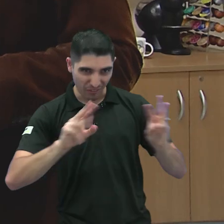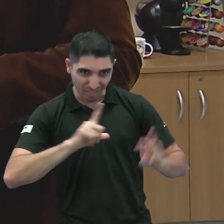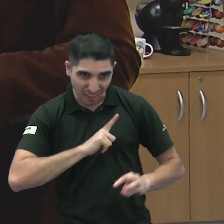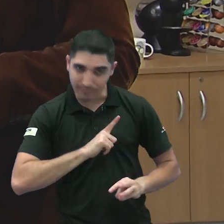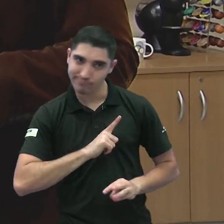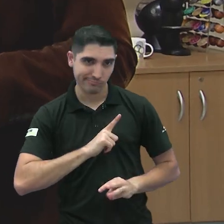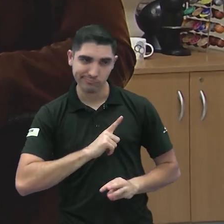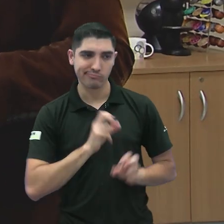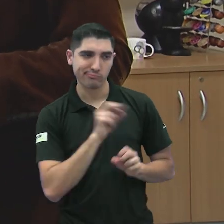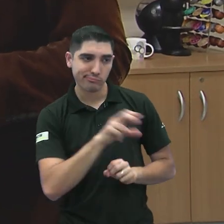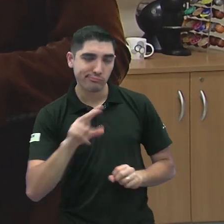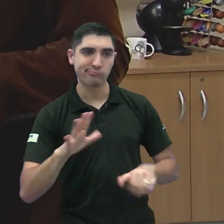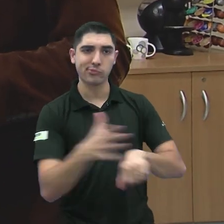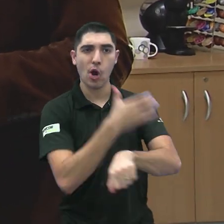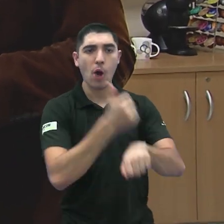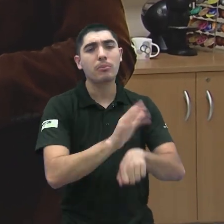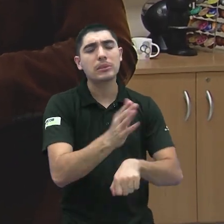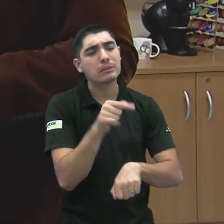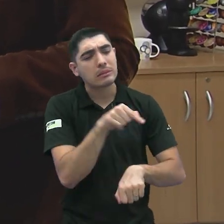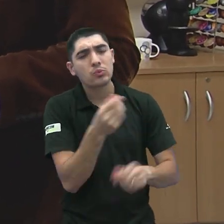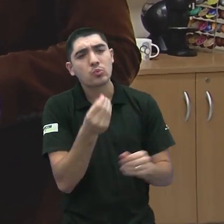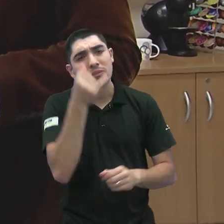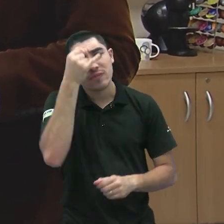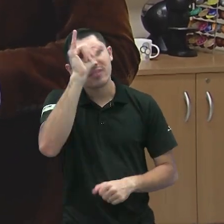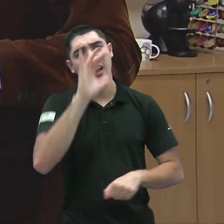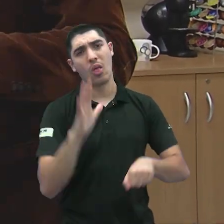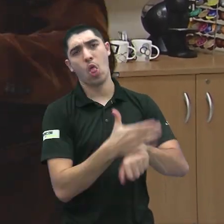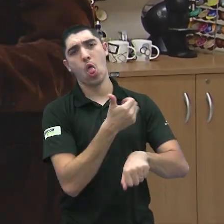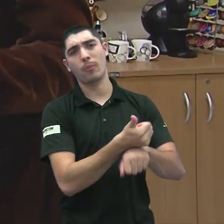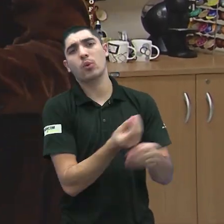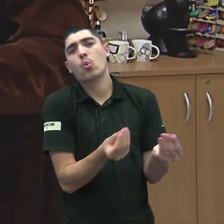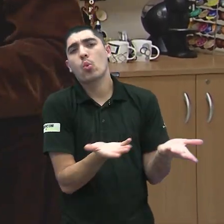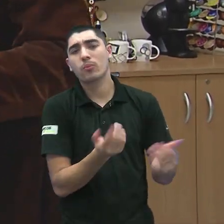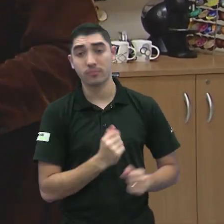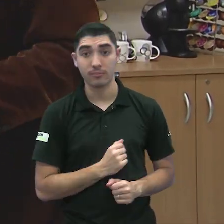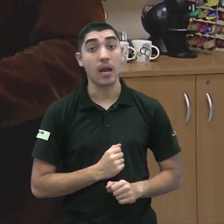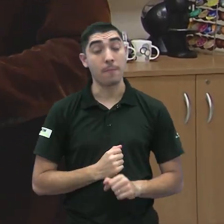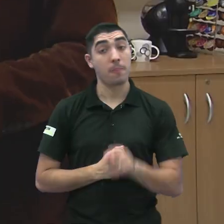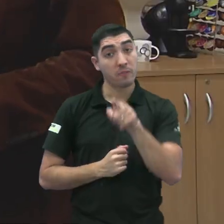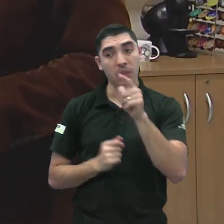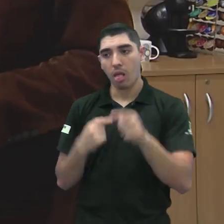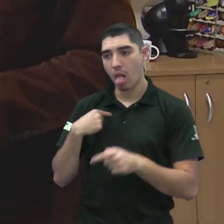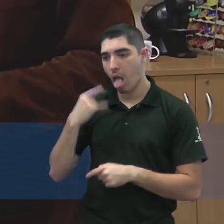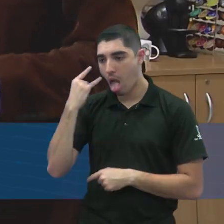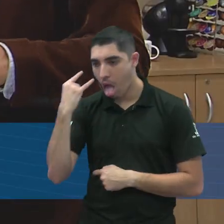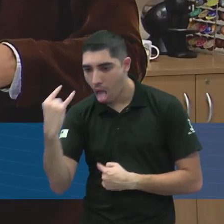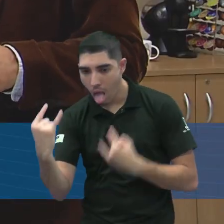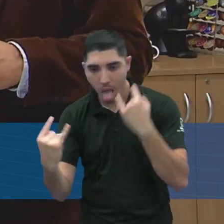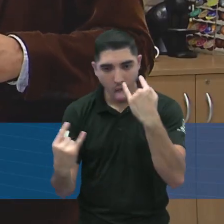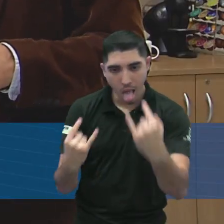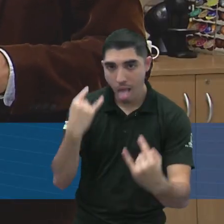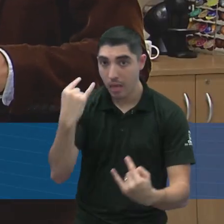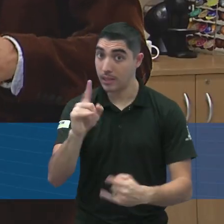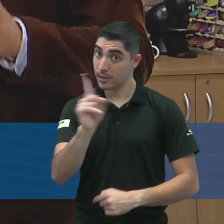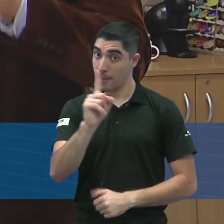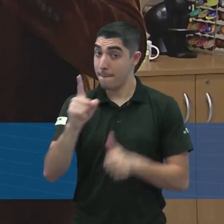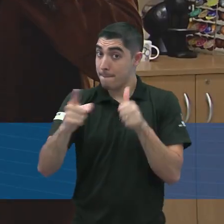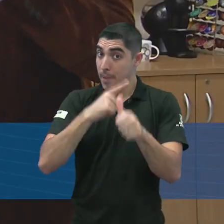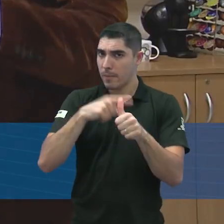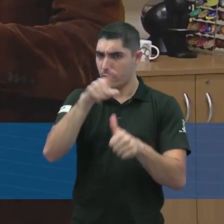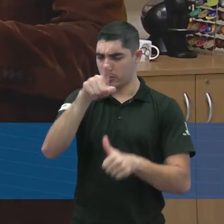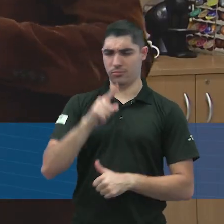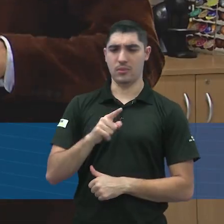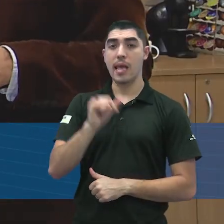muitos golpes. Como evitar cair nesses golpes? Não se deixar levar, isso eu falei, esse é um primeiro ponto. A gente não se deixar levar por